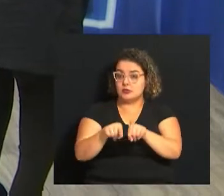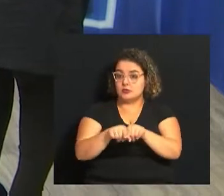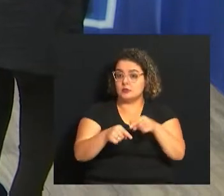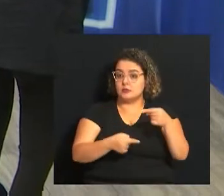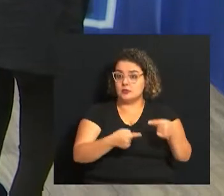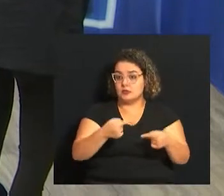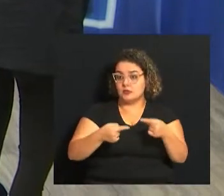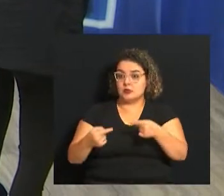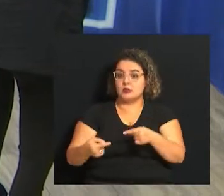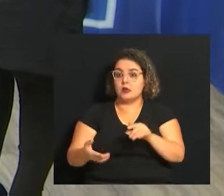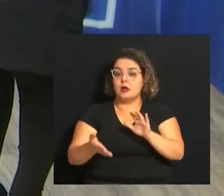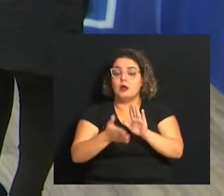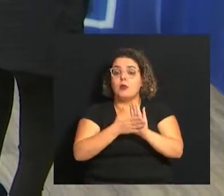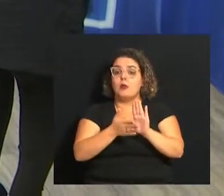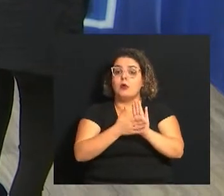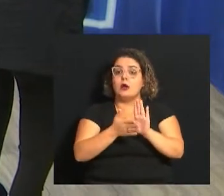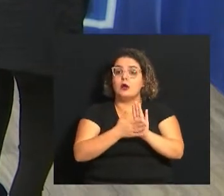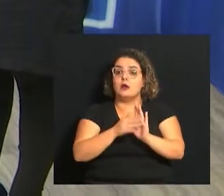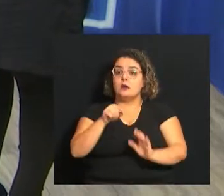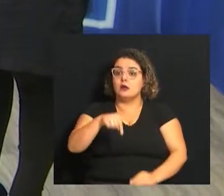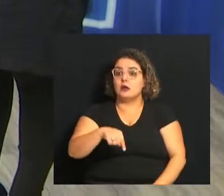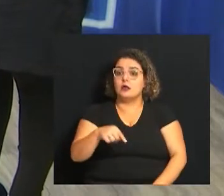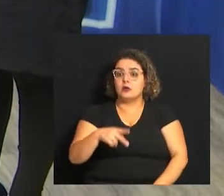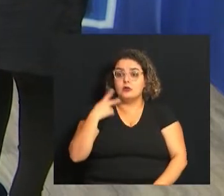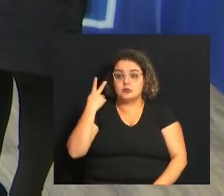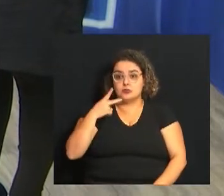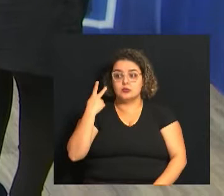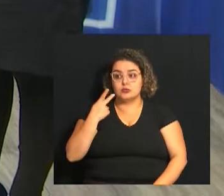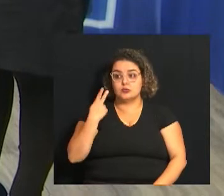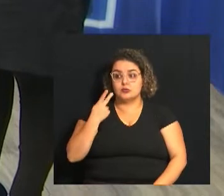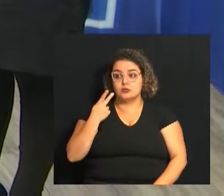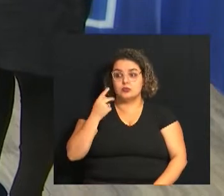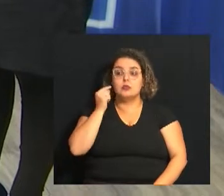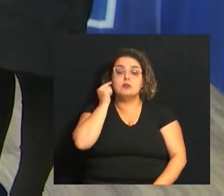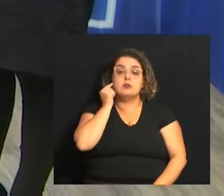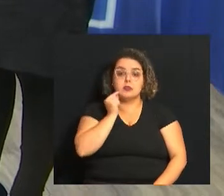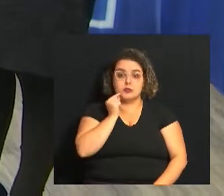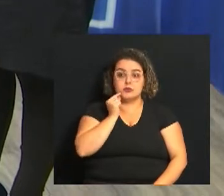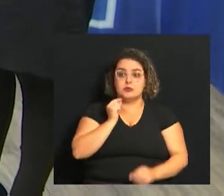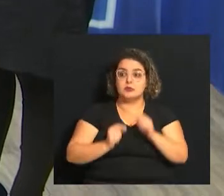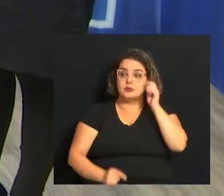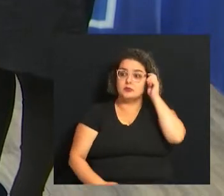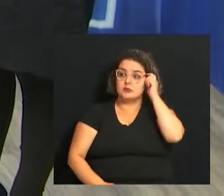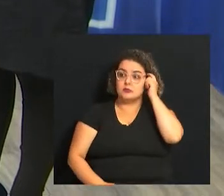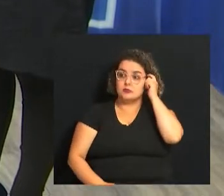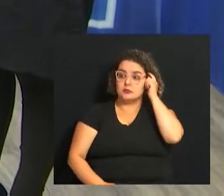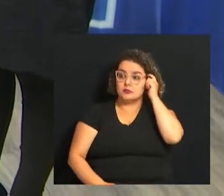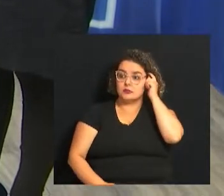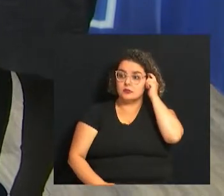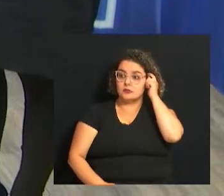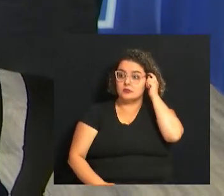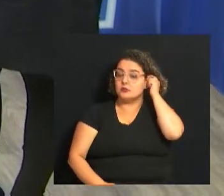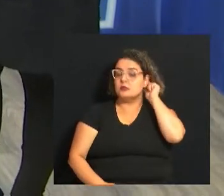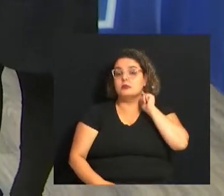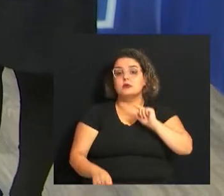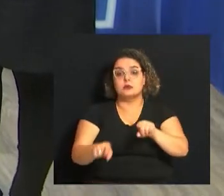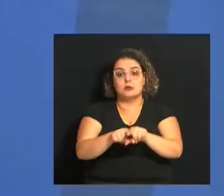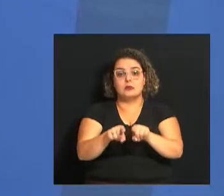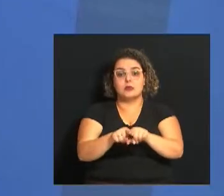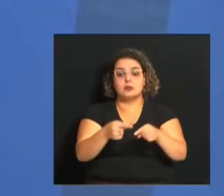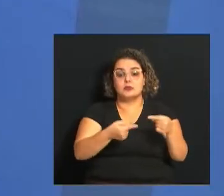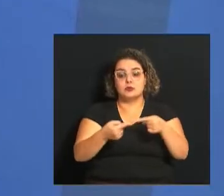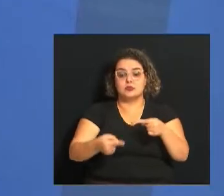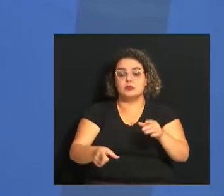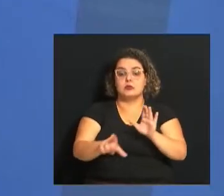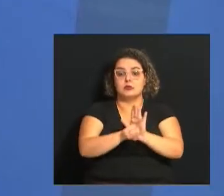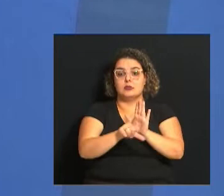uma proposta agora de autoria do vereador Marcelo Silva. Essa proposta também foi discutida na legalidade, ou seja,